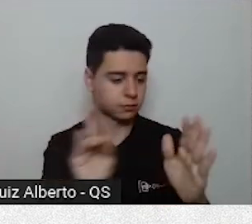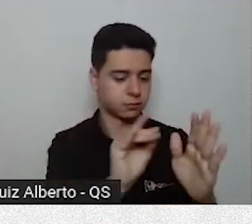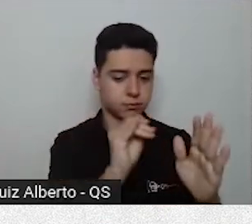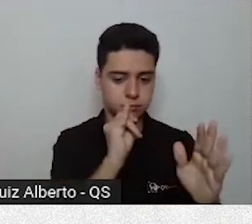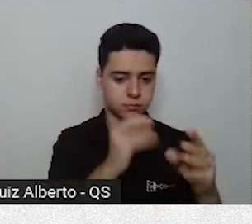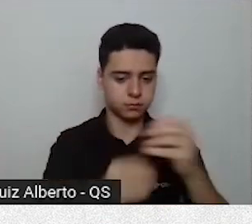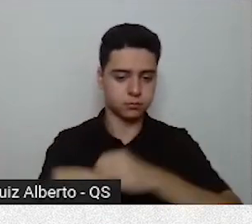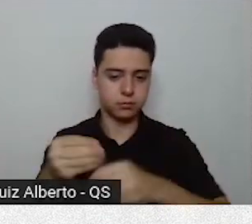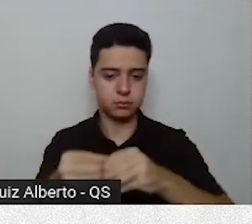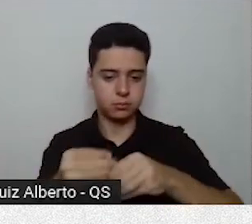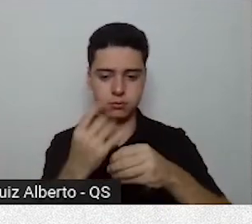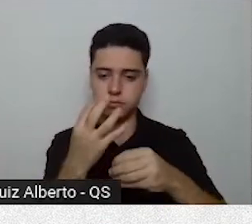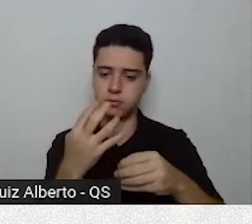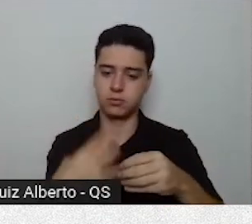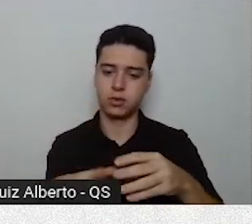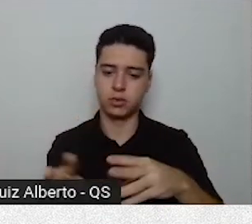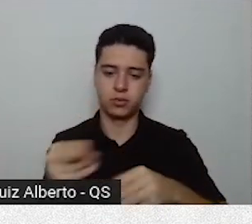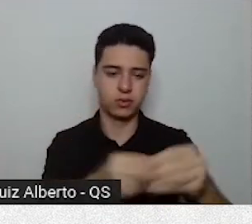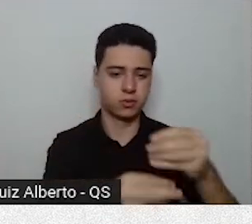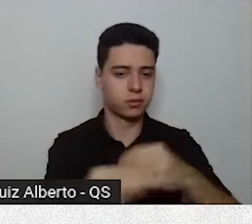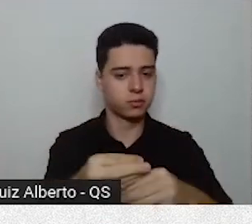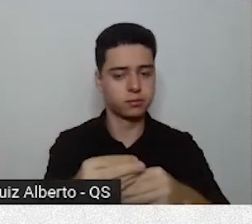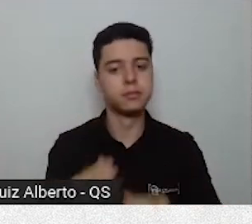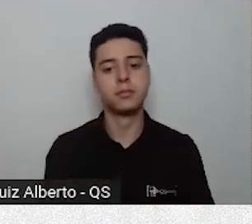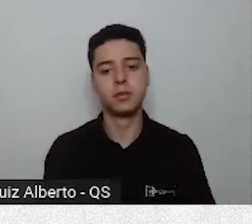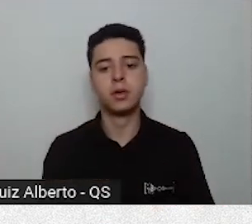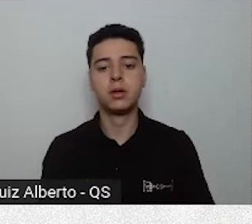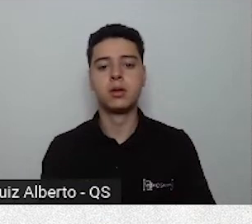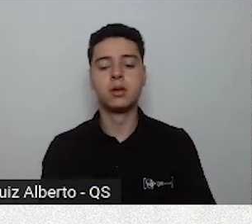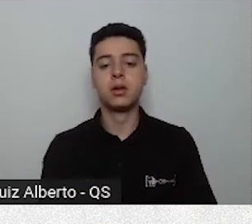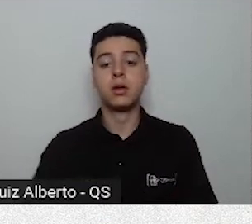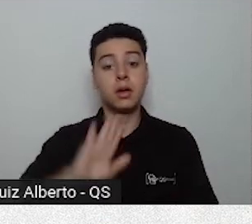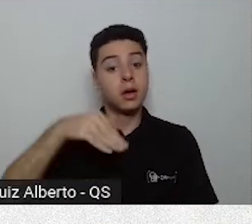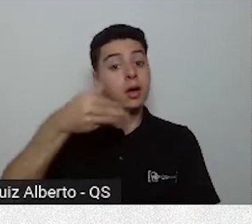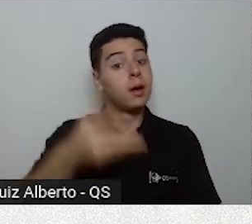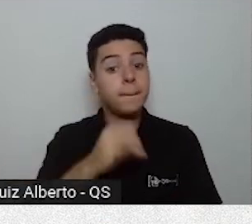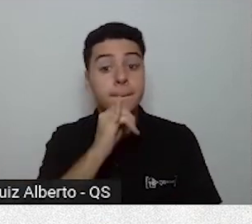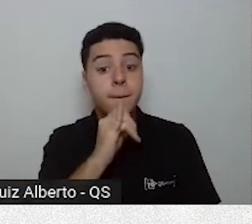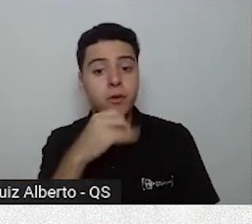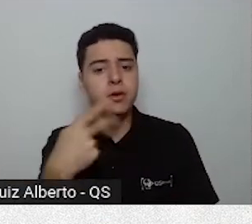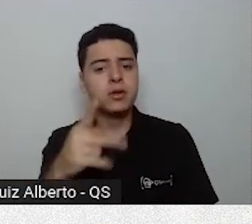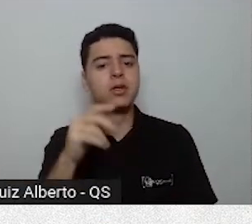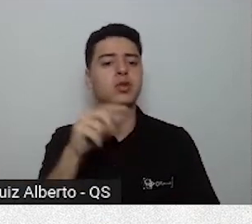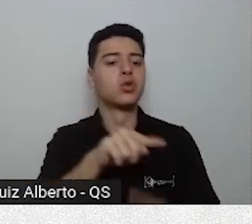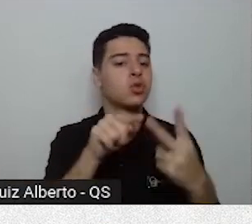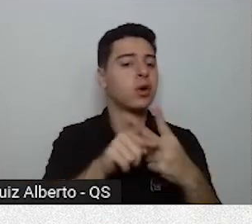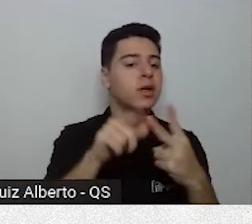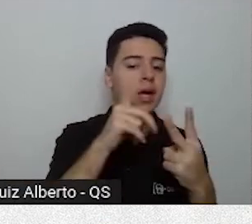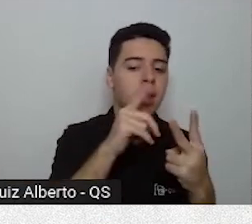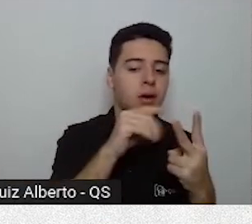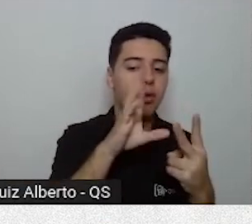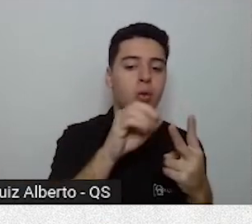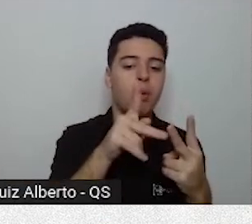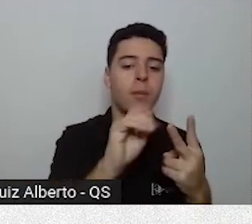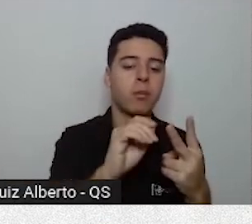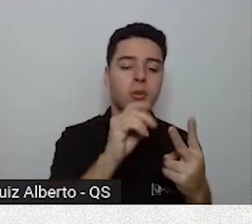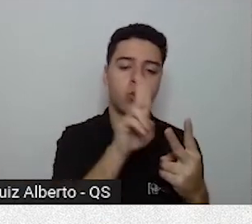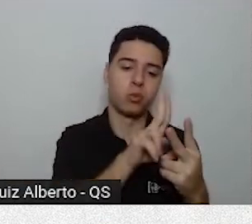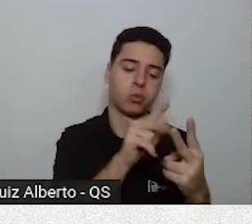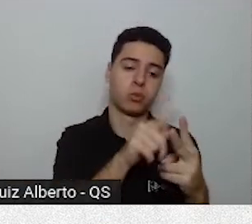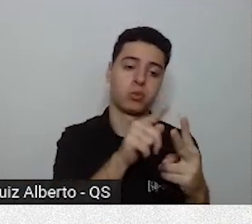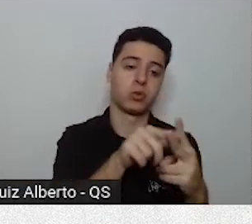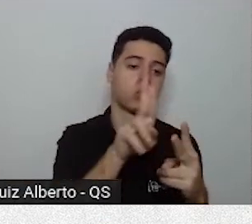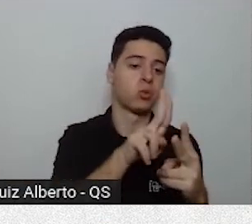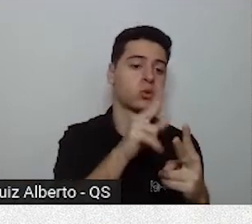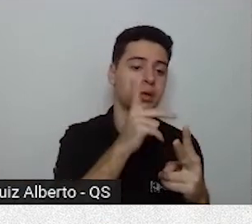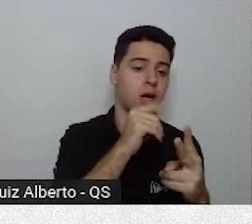outra, assim. Para isso também você vai precisar de 2 copos d'água, né? Um para usar a água para diluir sua